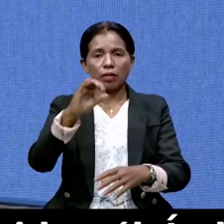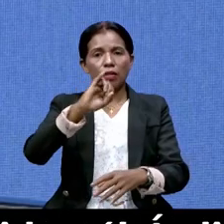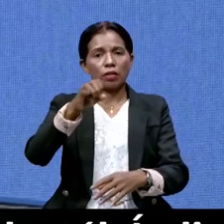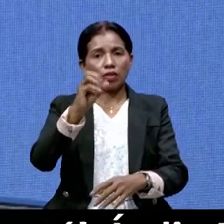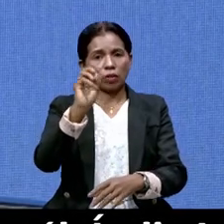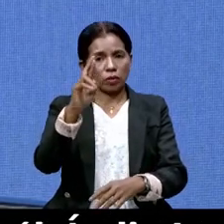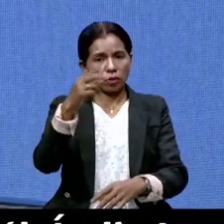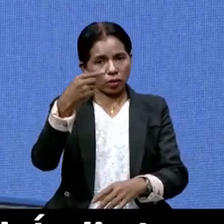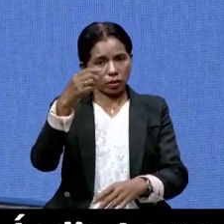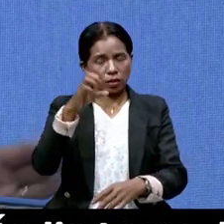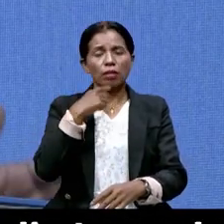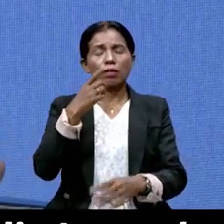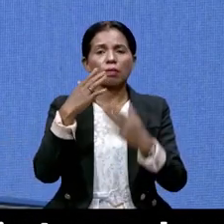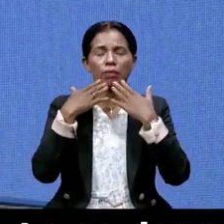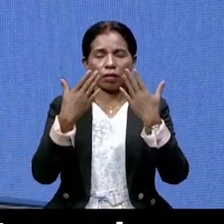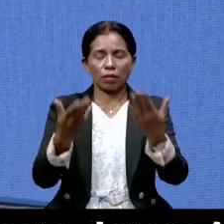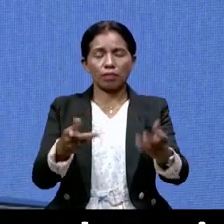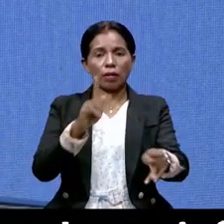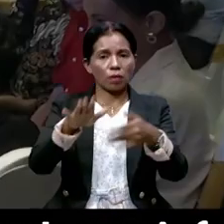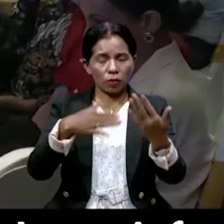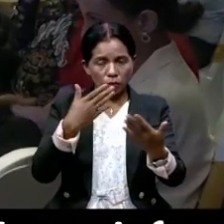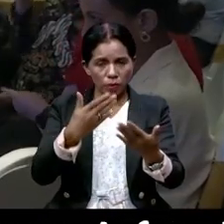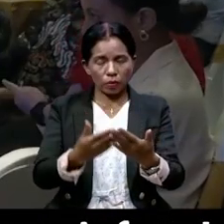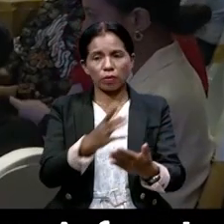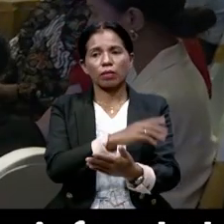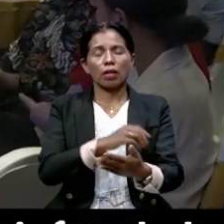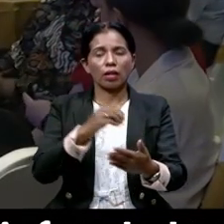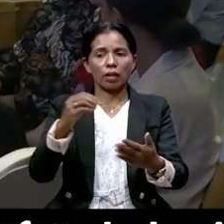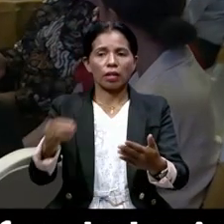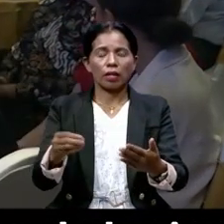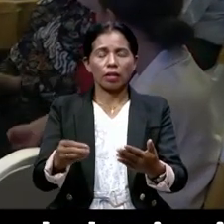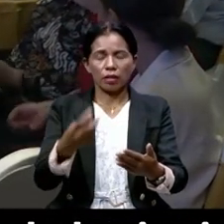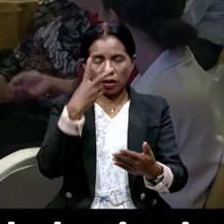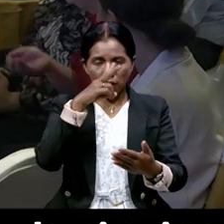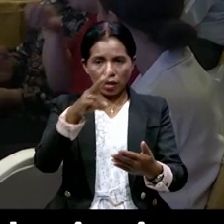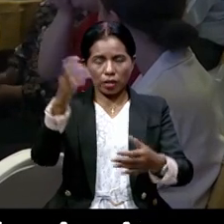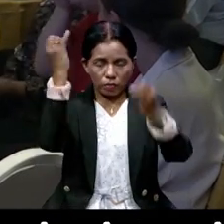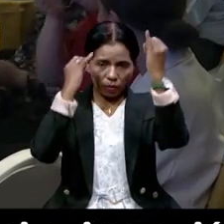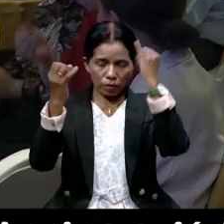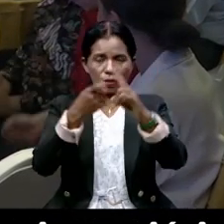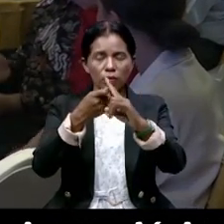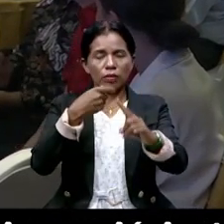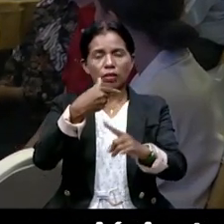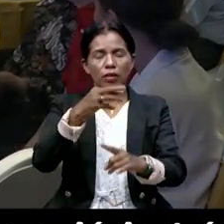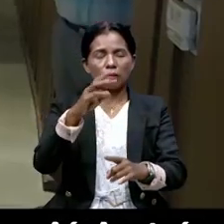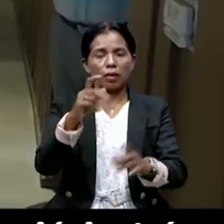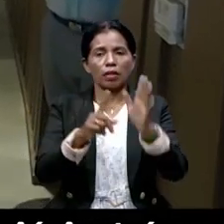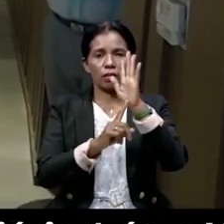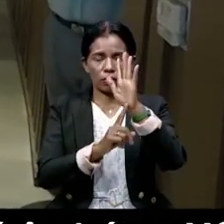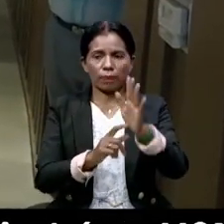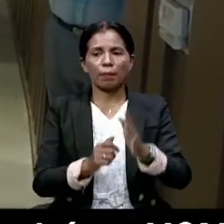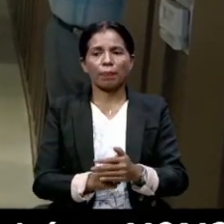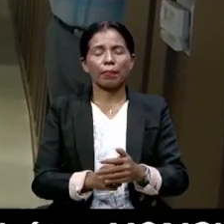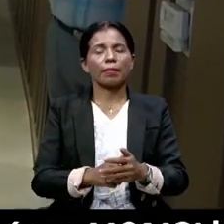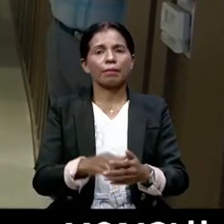de Araújo Serrano, agradece para os telespectadores na entidade Estômago, nebe durante ne acompanha a informação roto nebe GMN TV divulga. Nunai líder